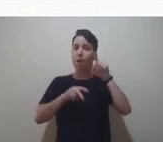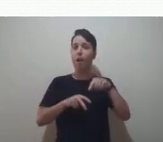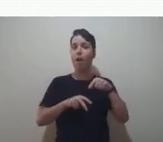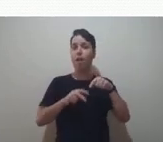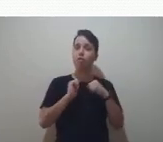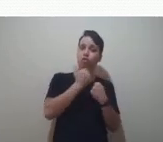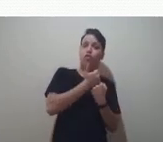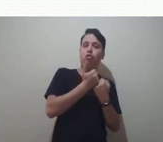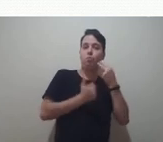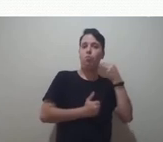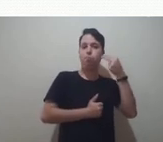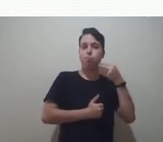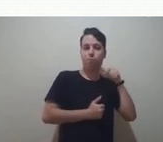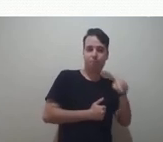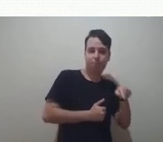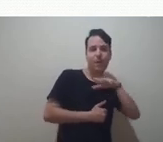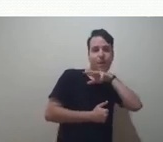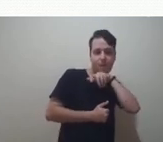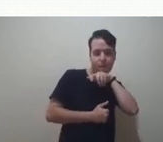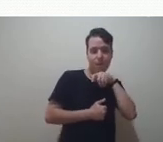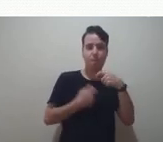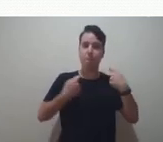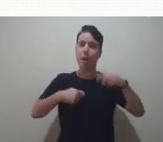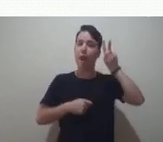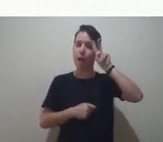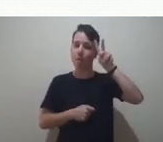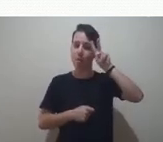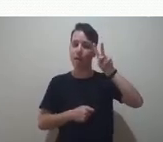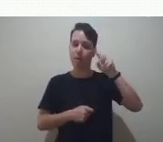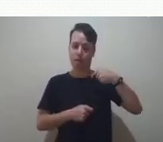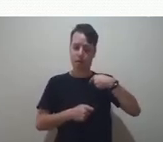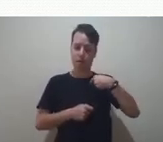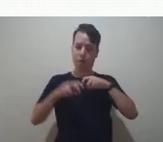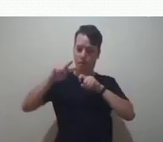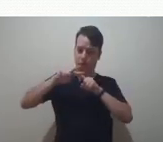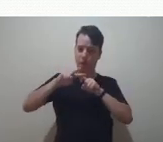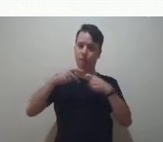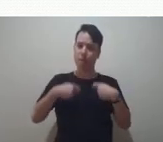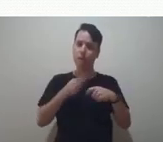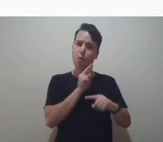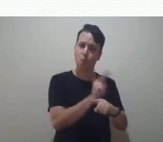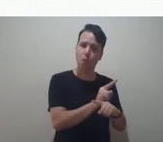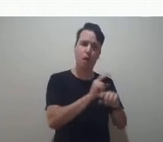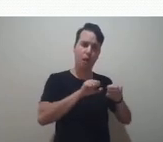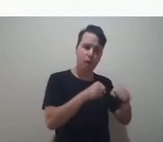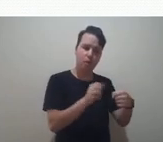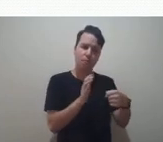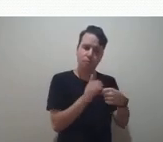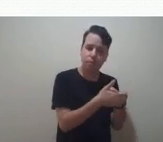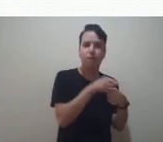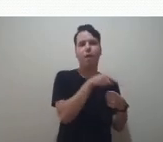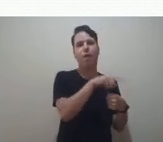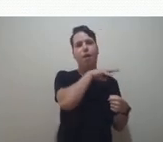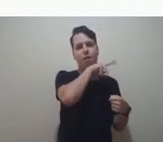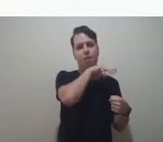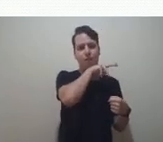esse trabalho de advogado dos animais. Então ele tem que sempre lembrar que ele deve sempre